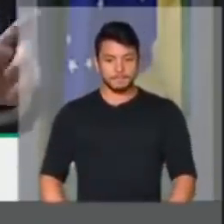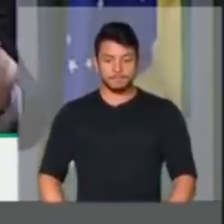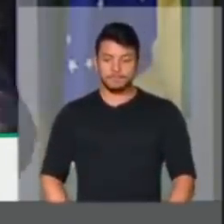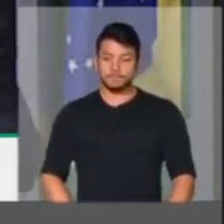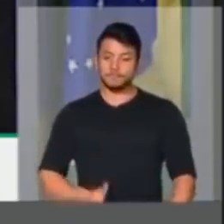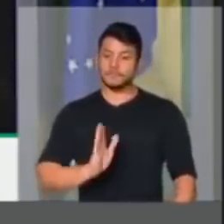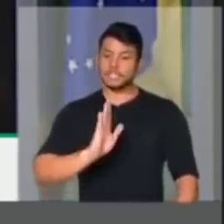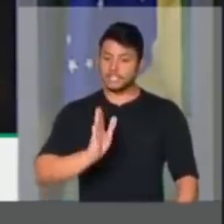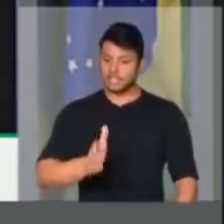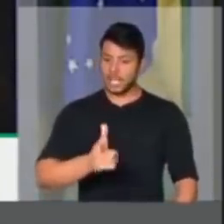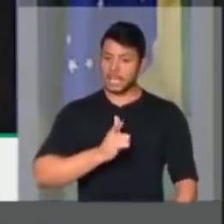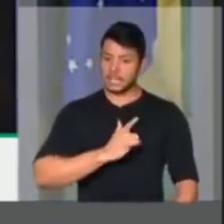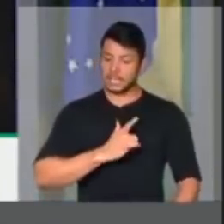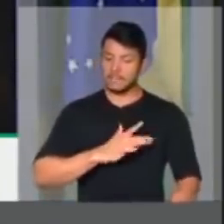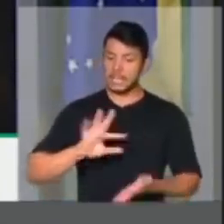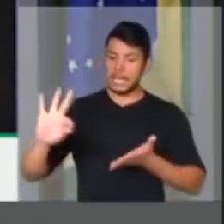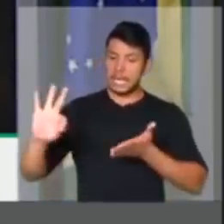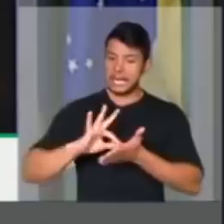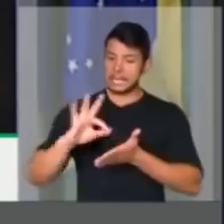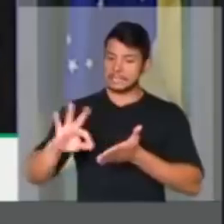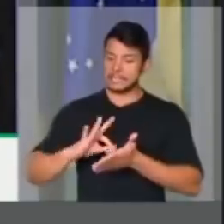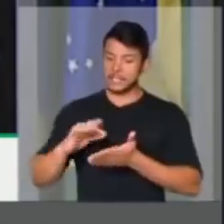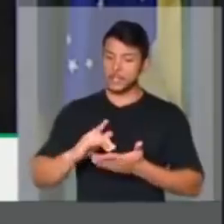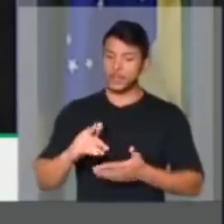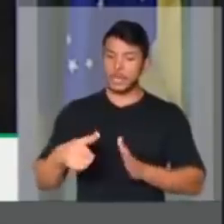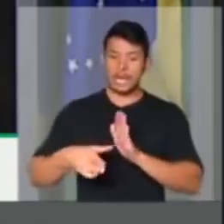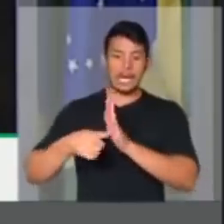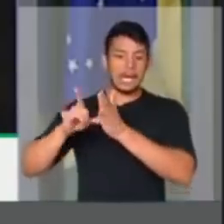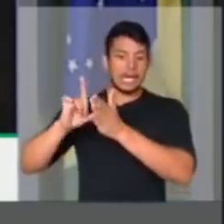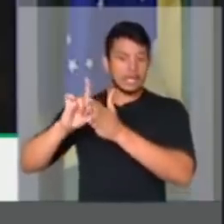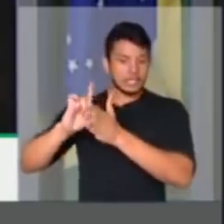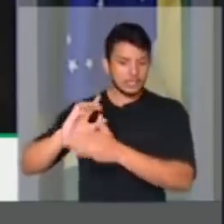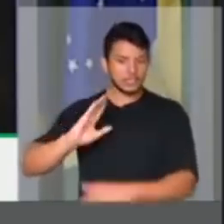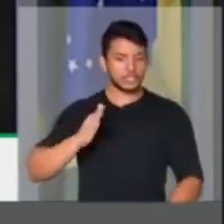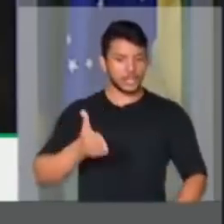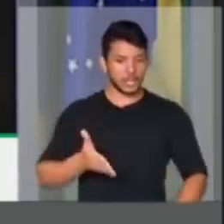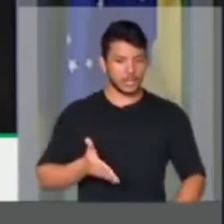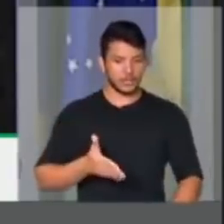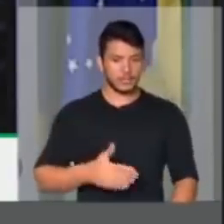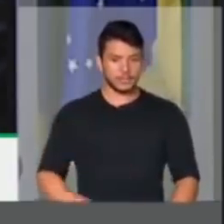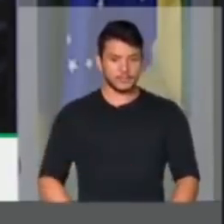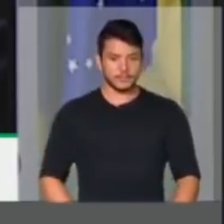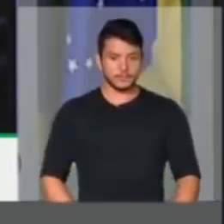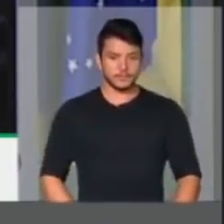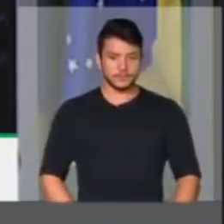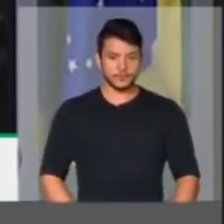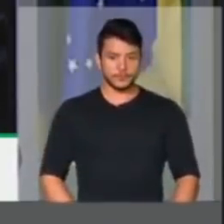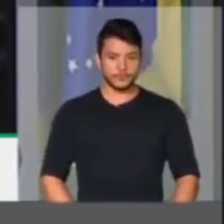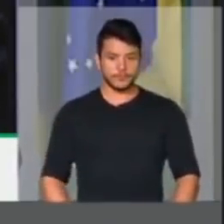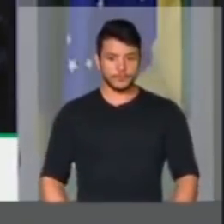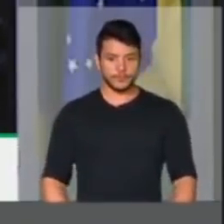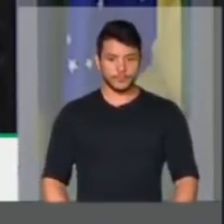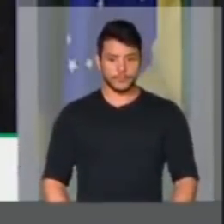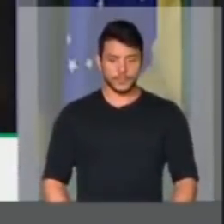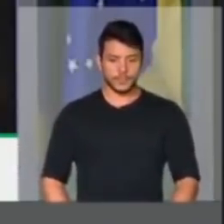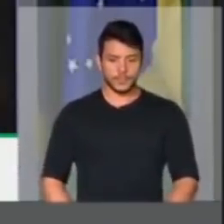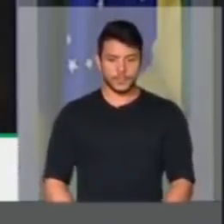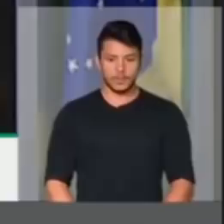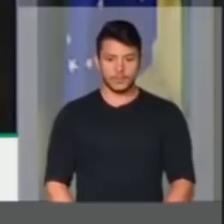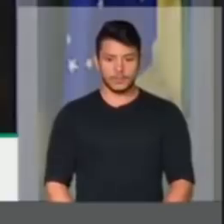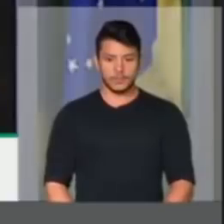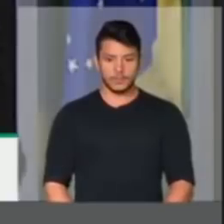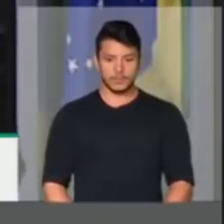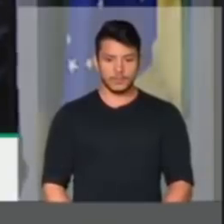já assinados em governos passados, inclusive governos que eram